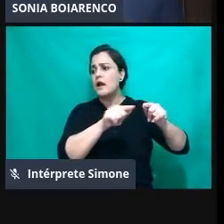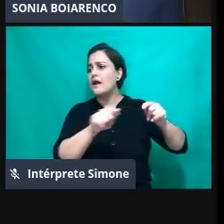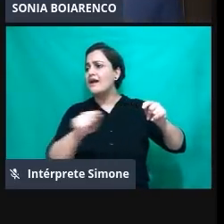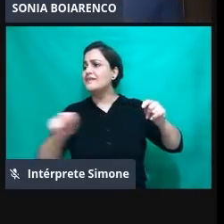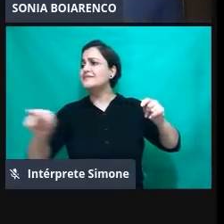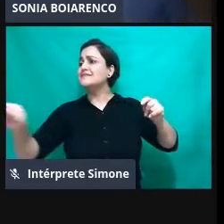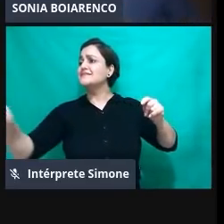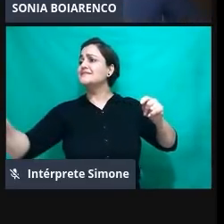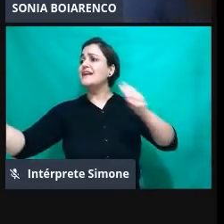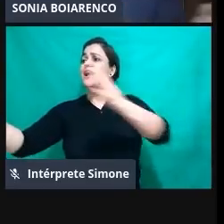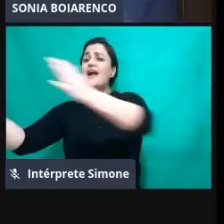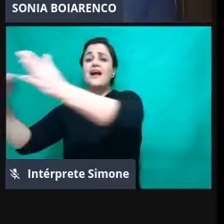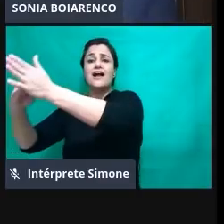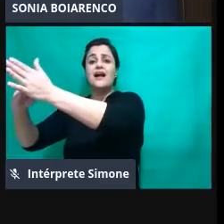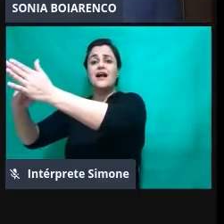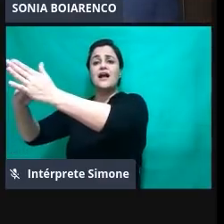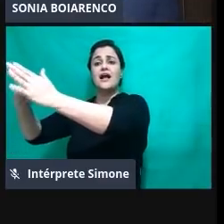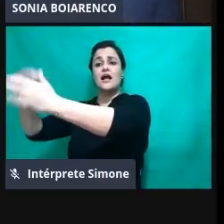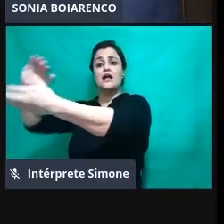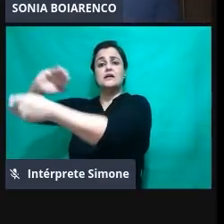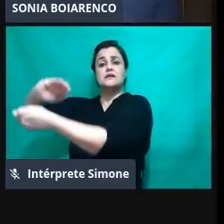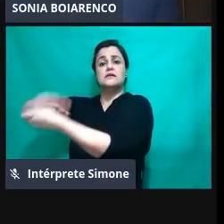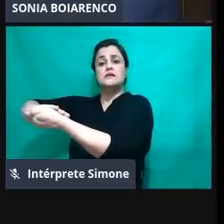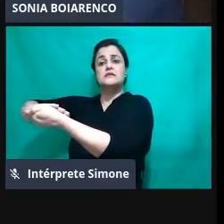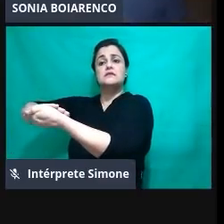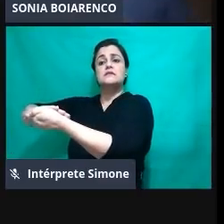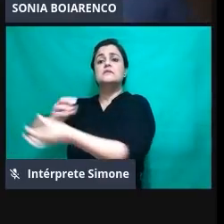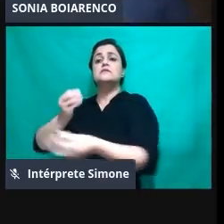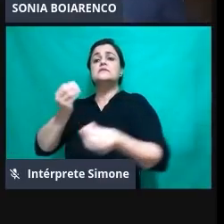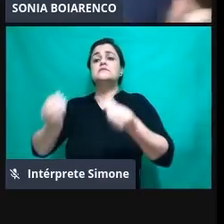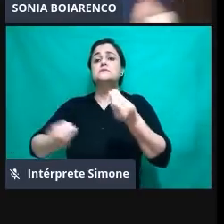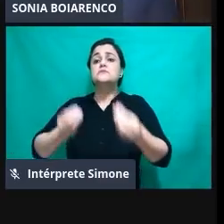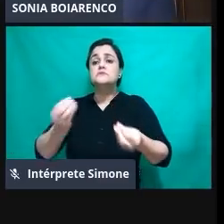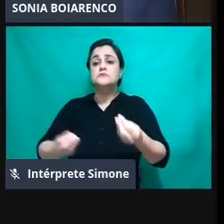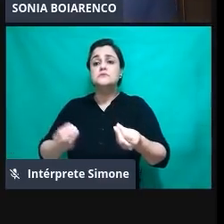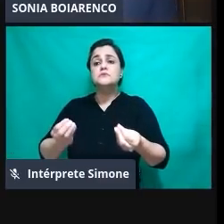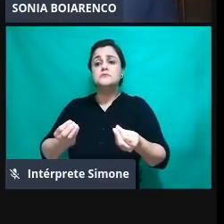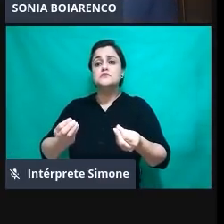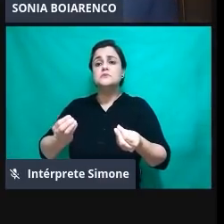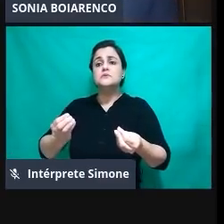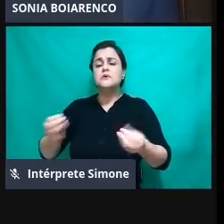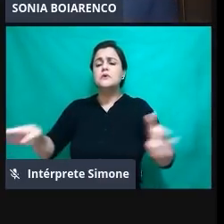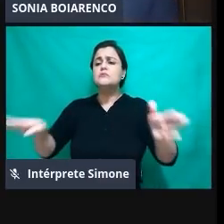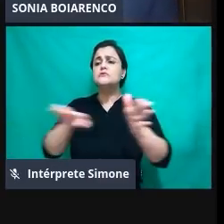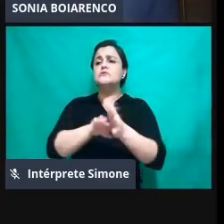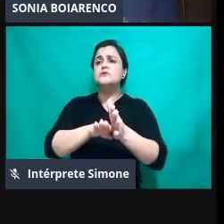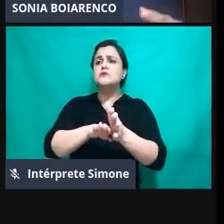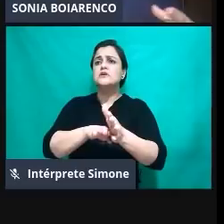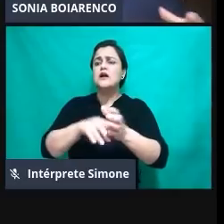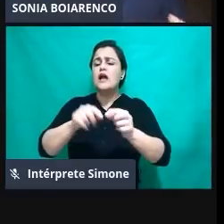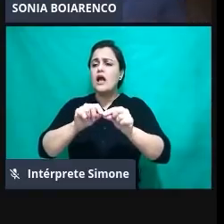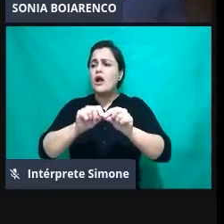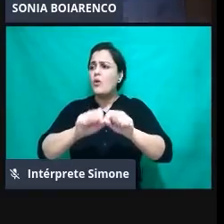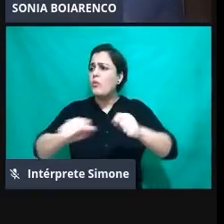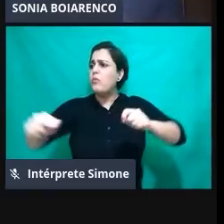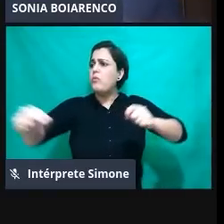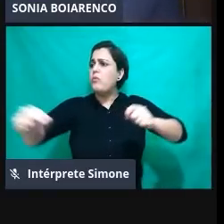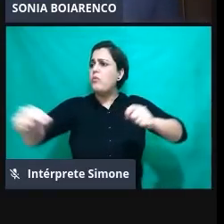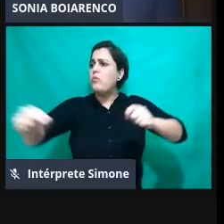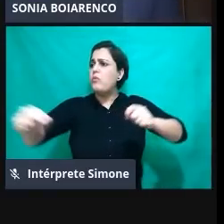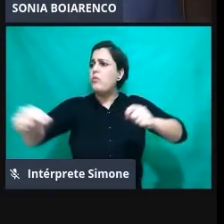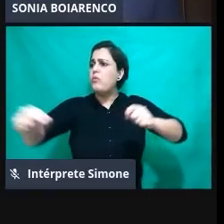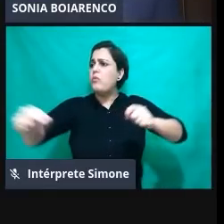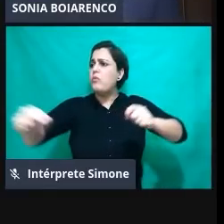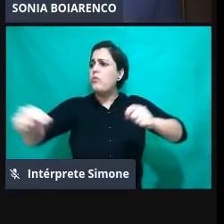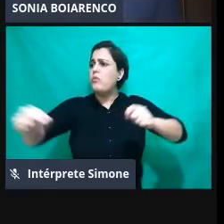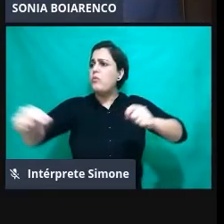passar, né? Qual vai ser o meu melhor trajeto? Então, eu tenho que ter conhecimento, né? Para até mesmo